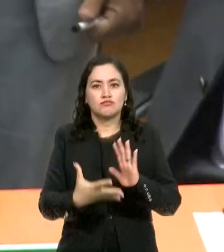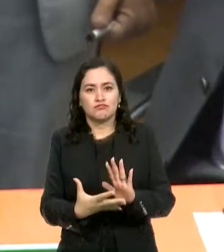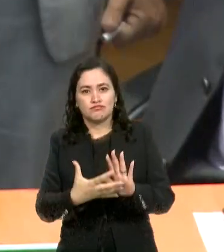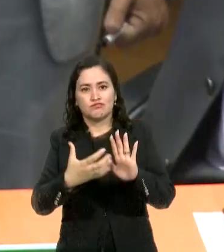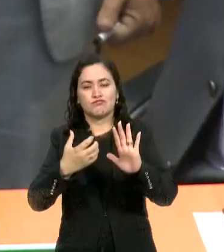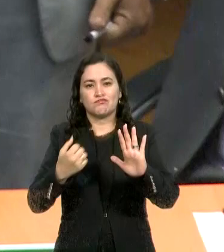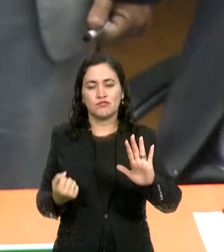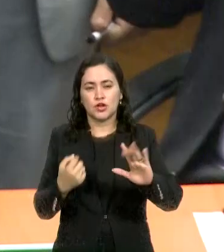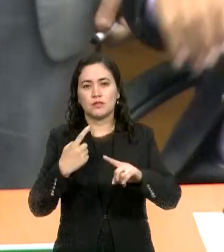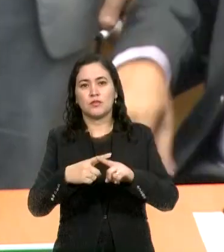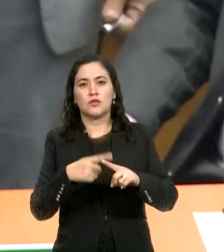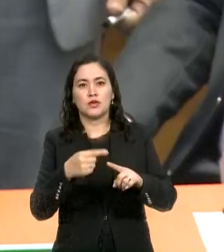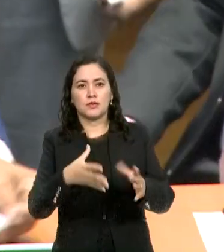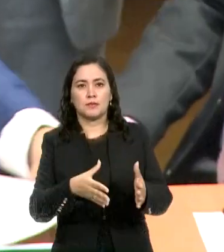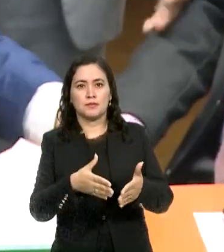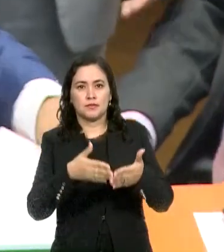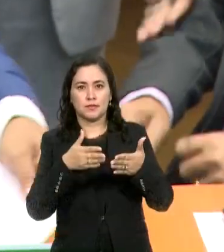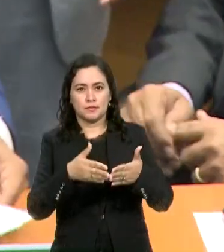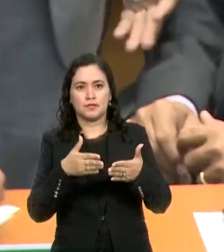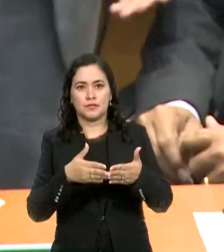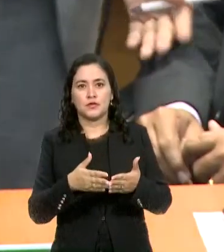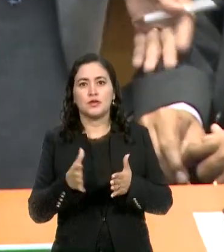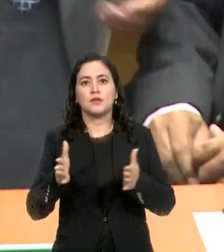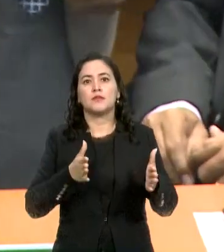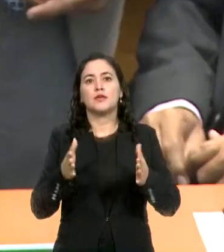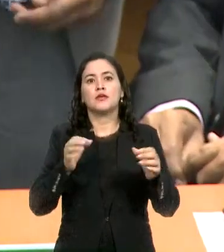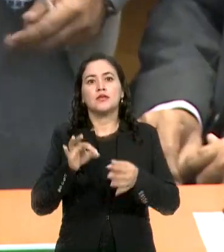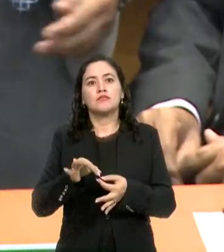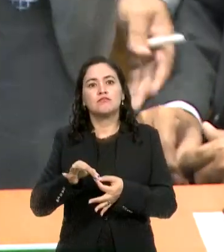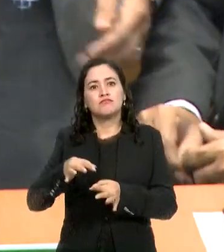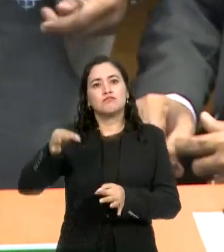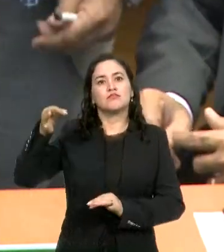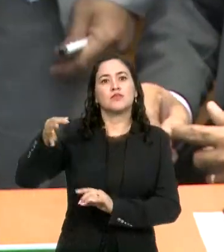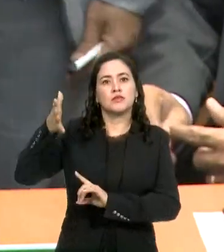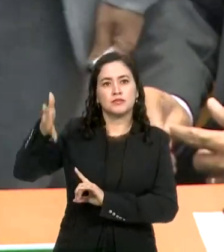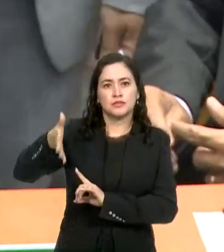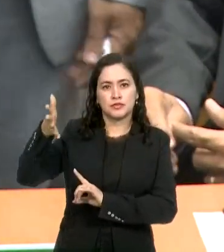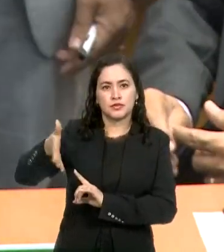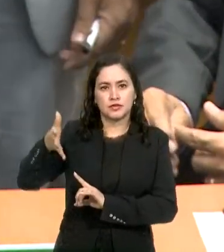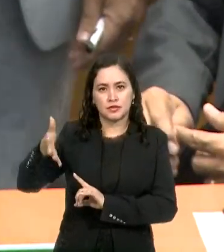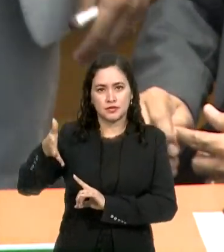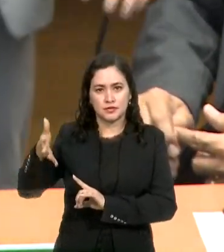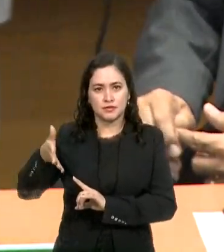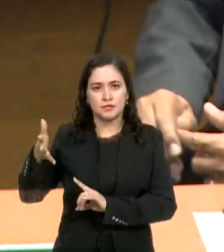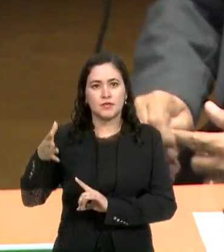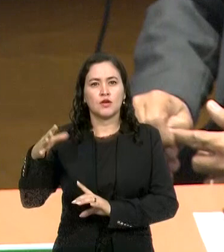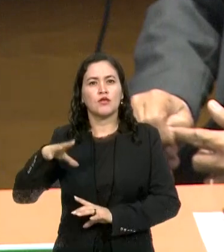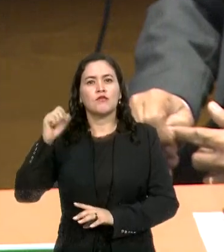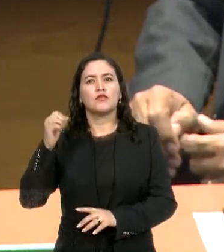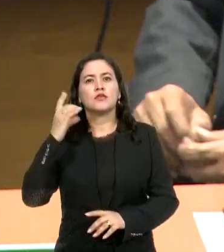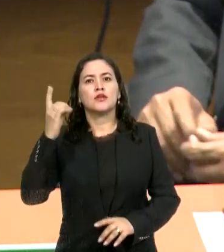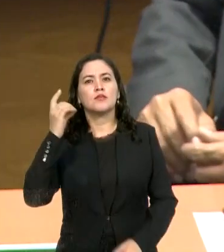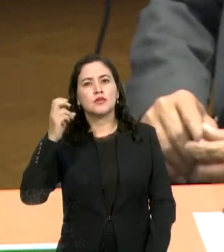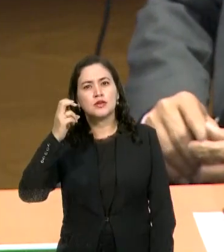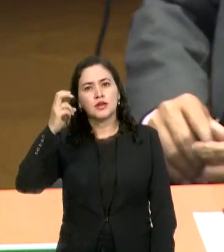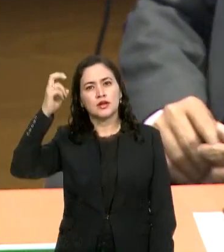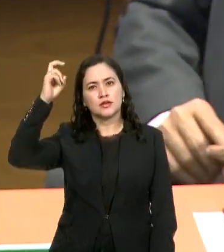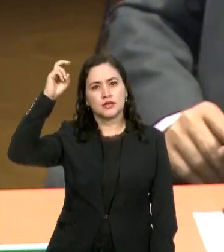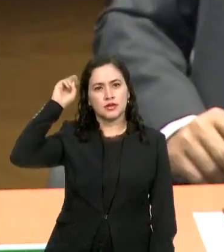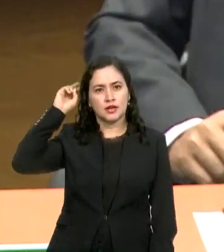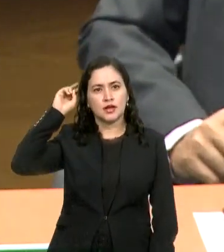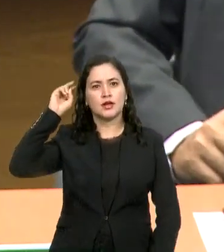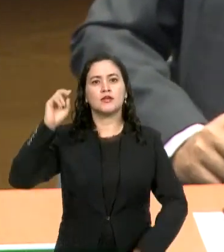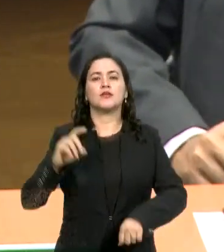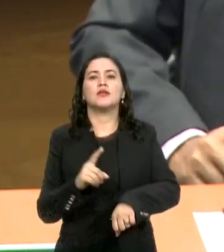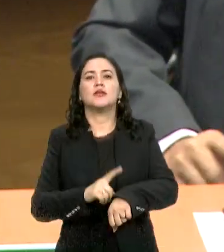Daniela, 367, deputada Andréia Martins Rezende, e os requerimentos 287, Florencio